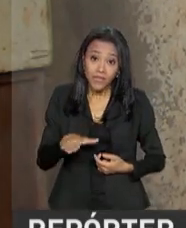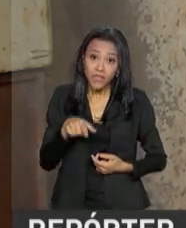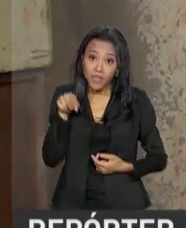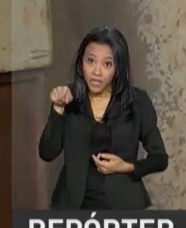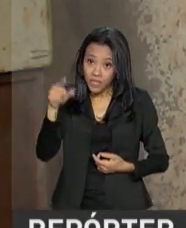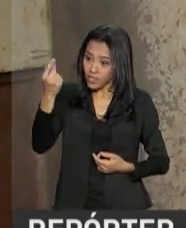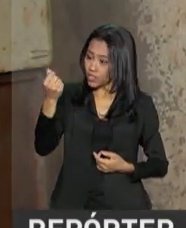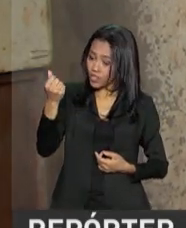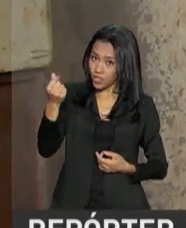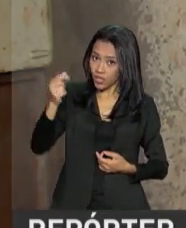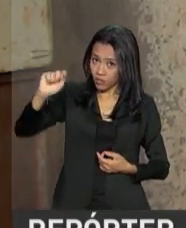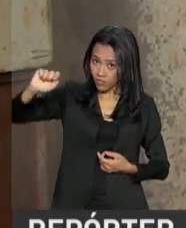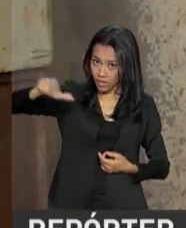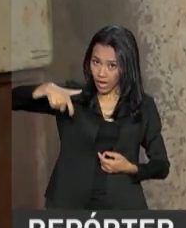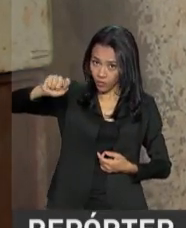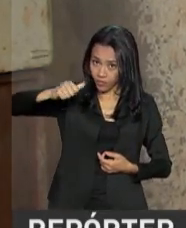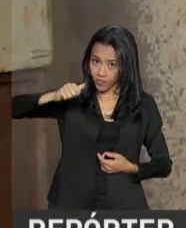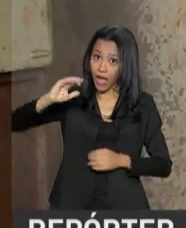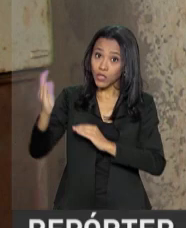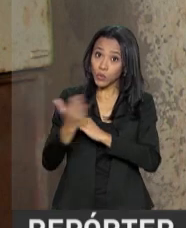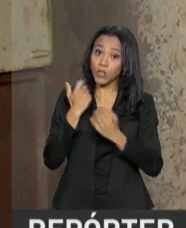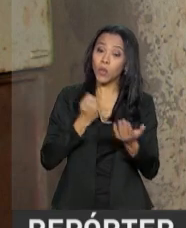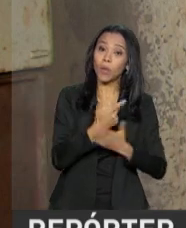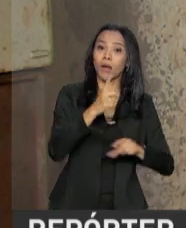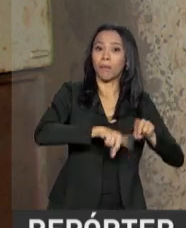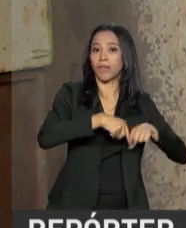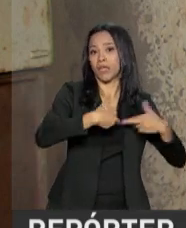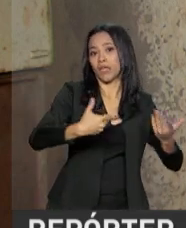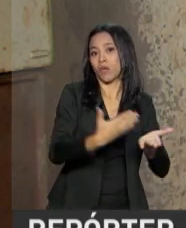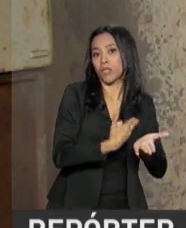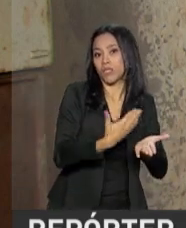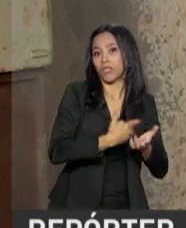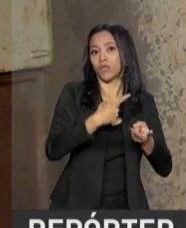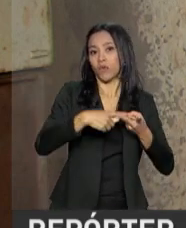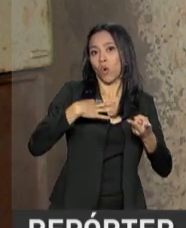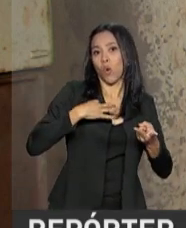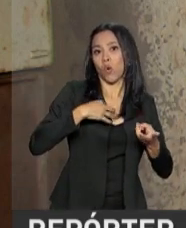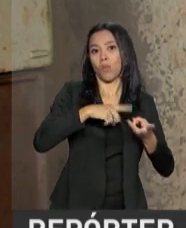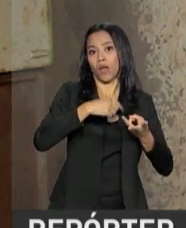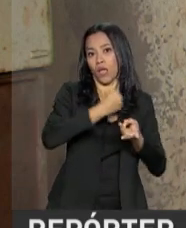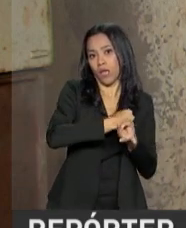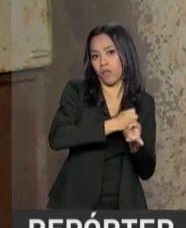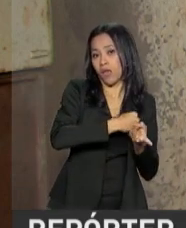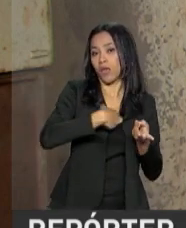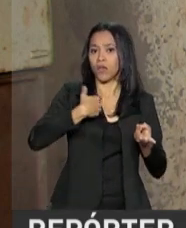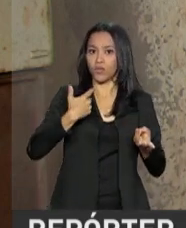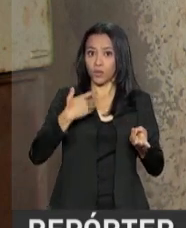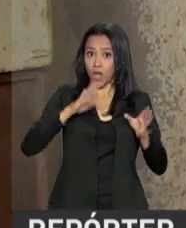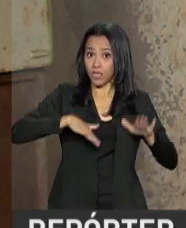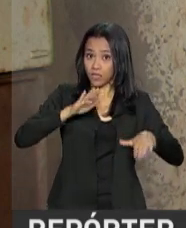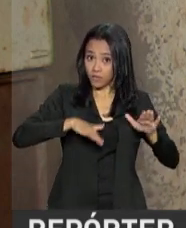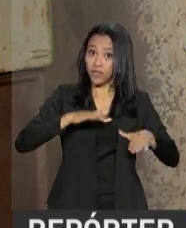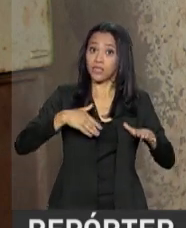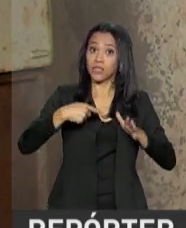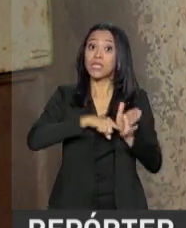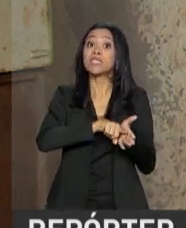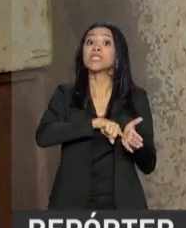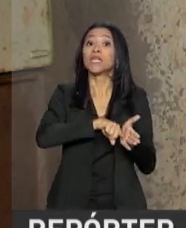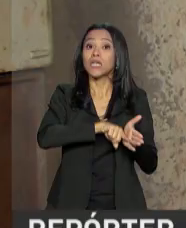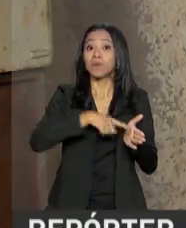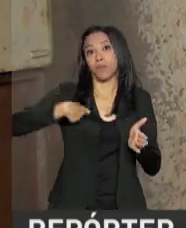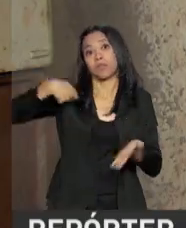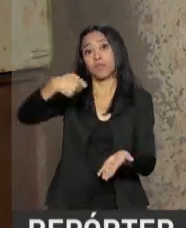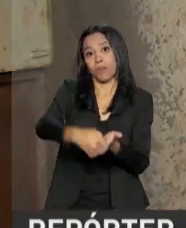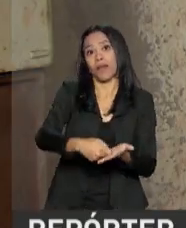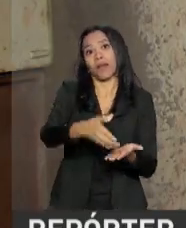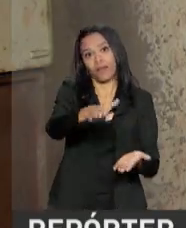comprar material de escola roupa e remédios indicação às vezes usando que tem que pagar o exame da